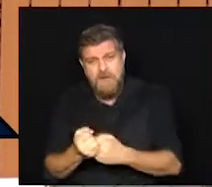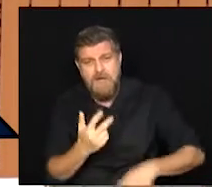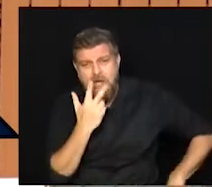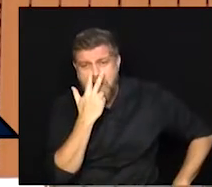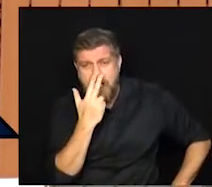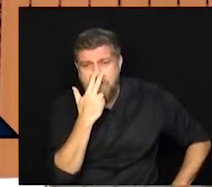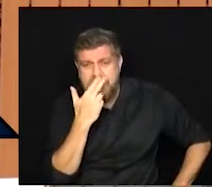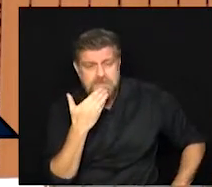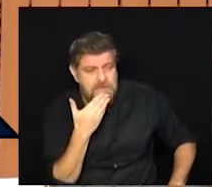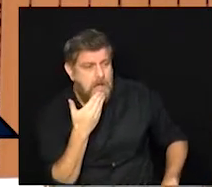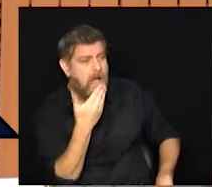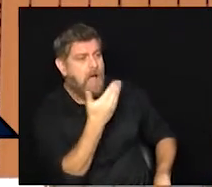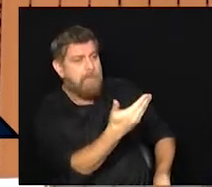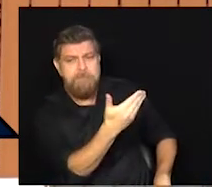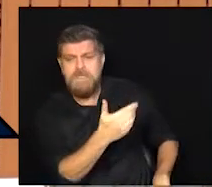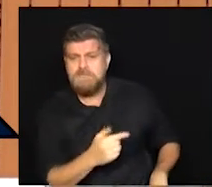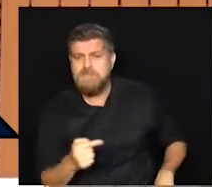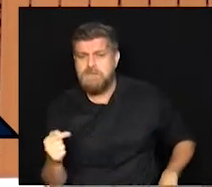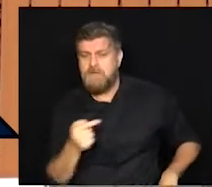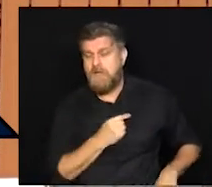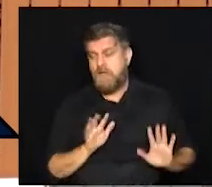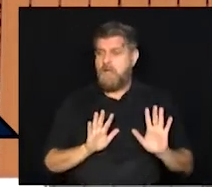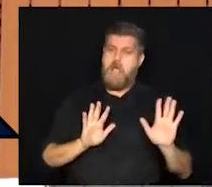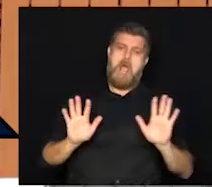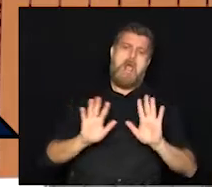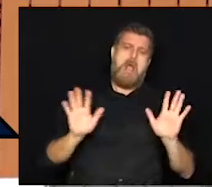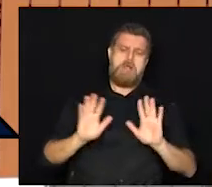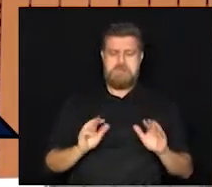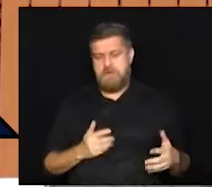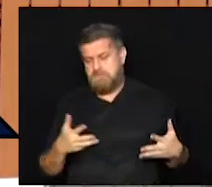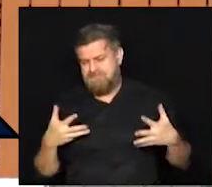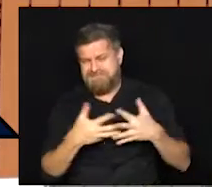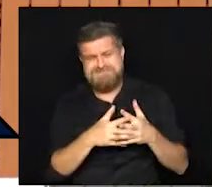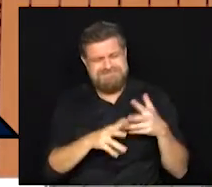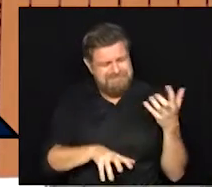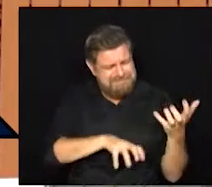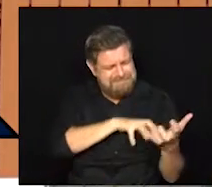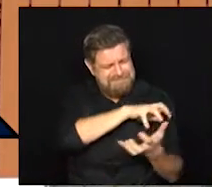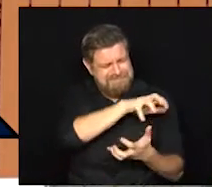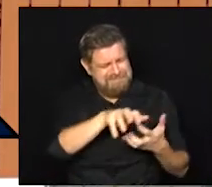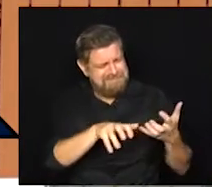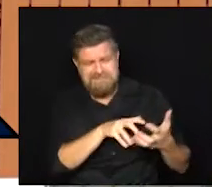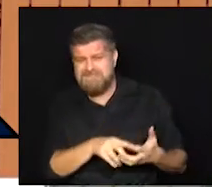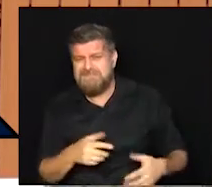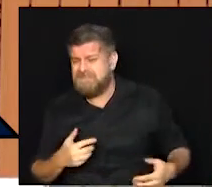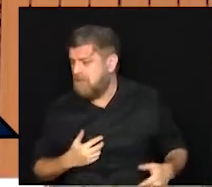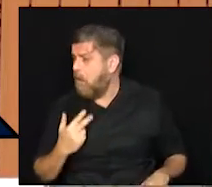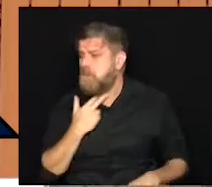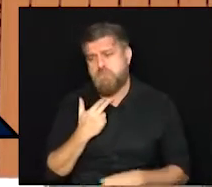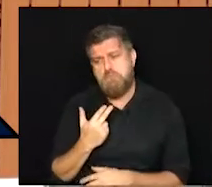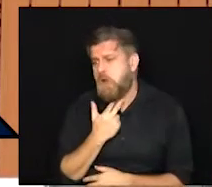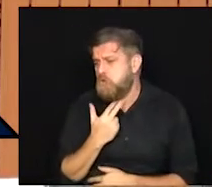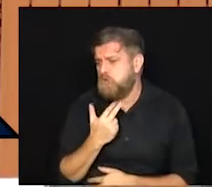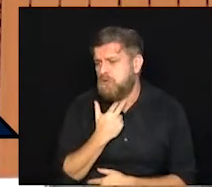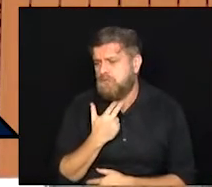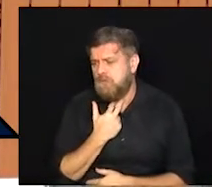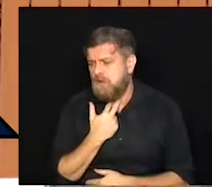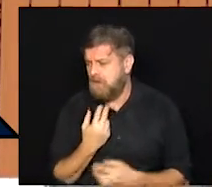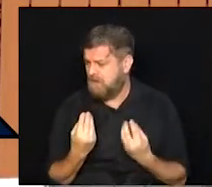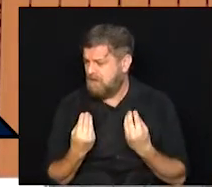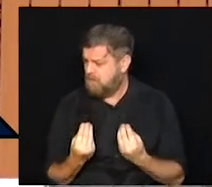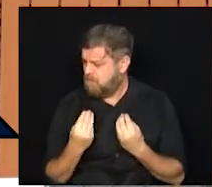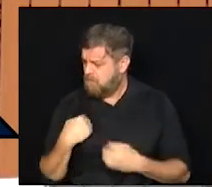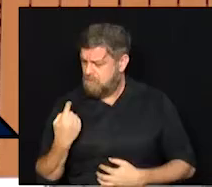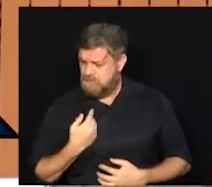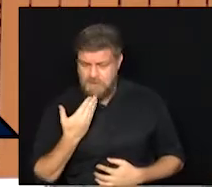para pedir alguma coisa, parece que isso aí cria parece que está pedindo uma coisa assim que não pode, parece que é um massacre você pedir